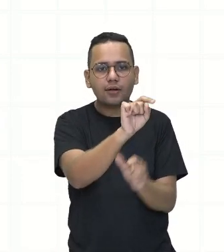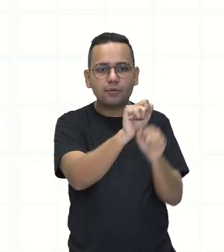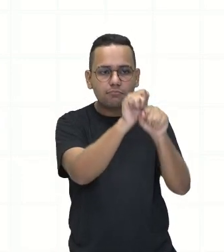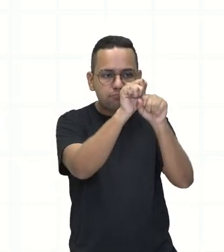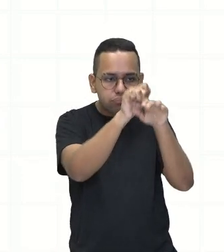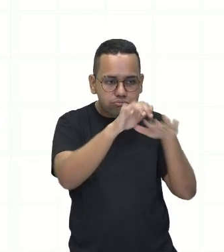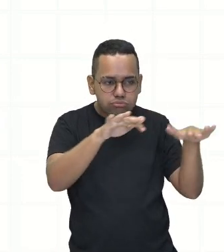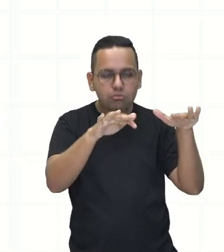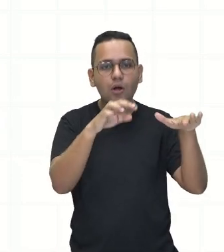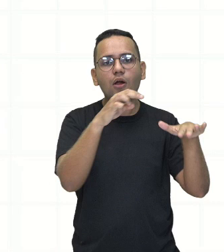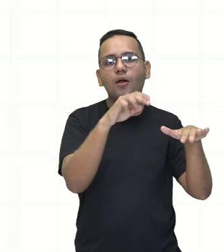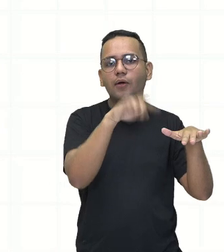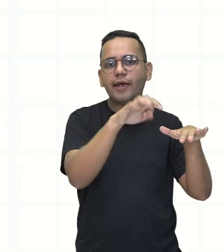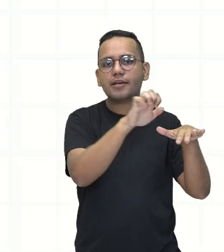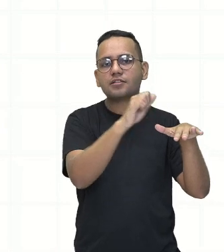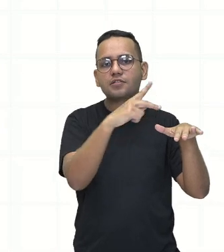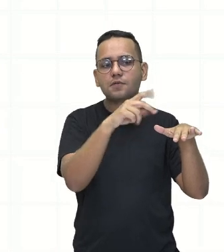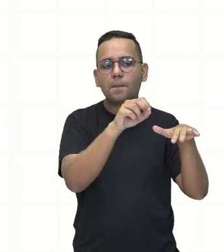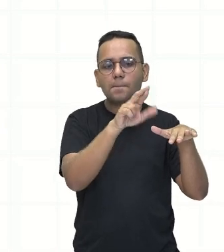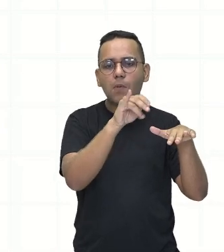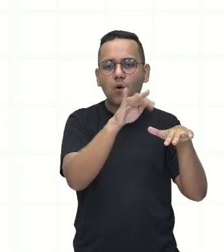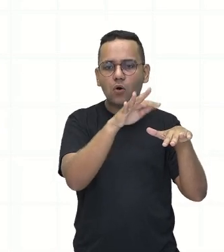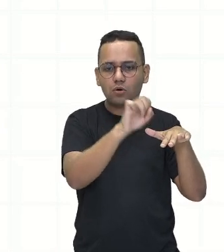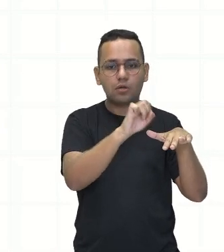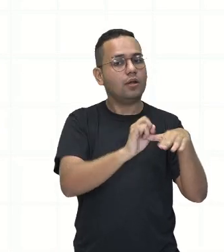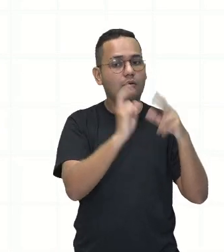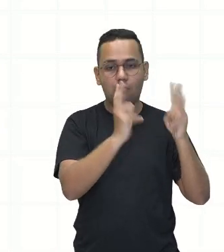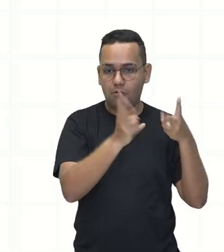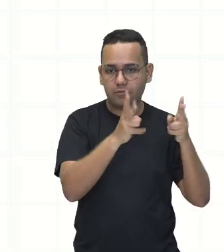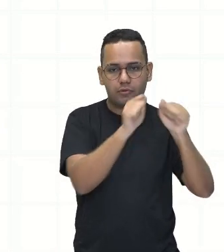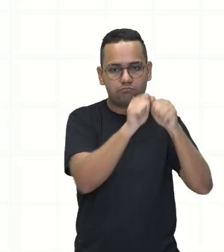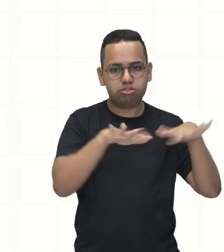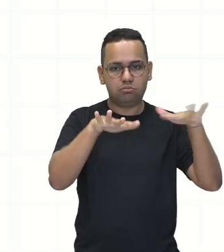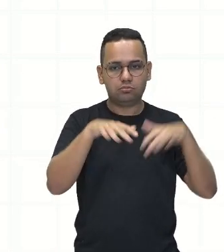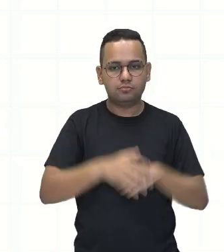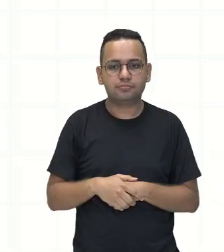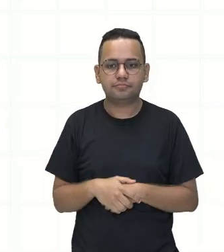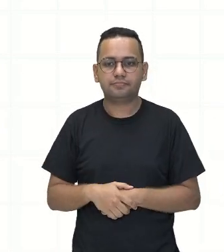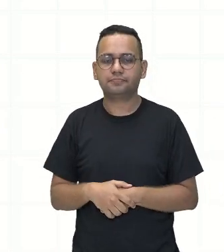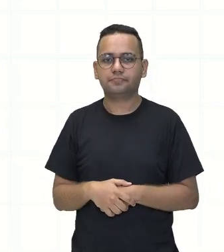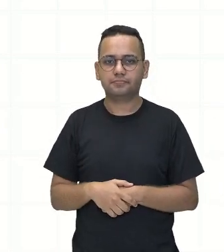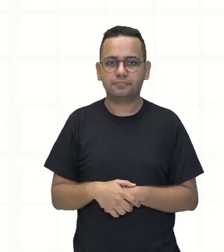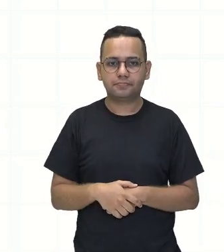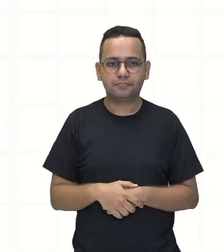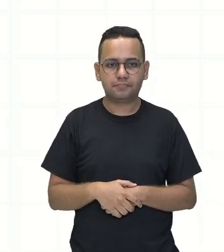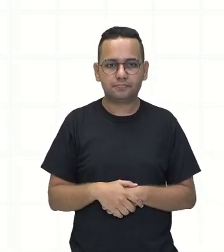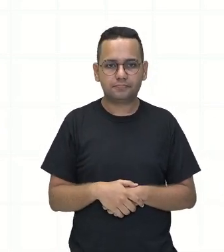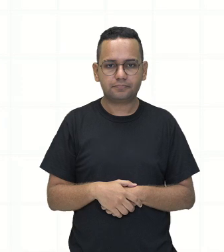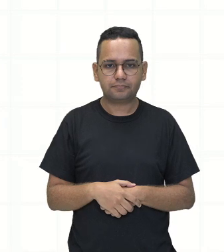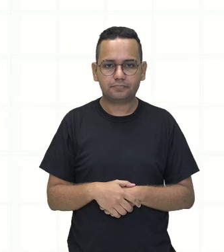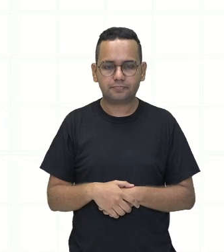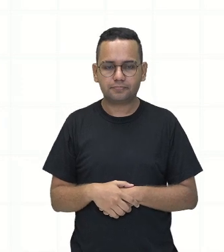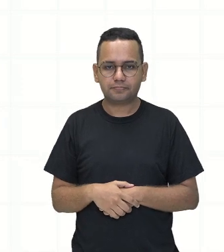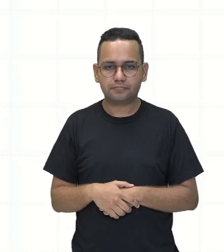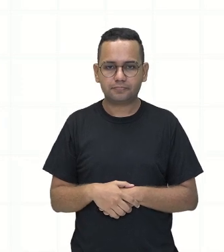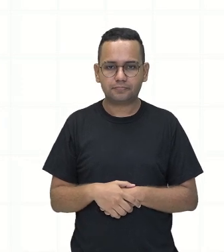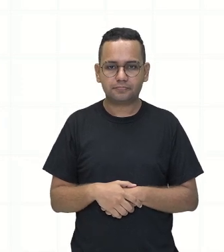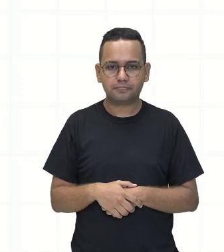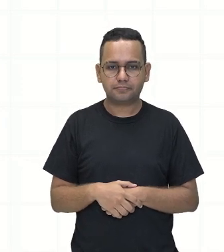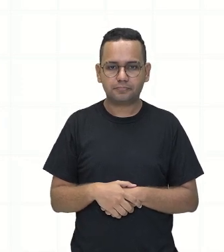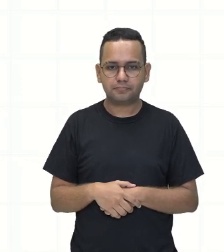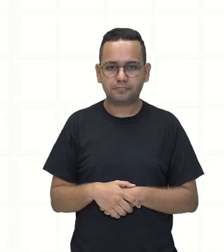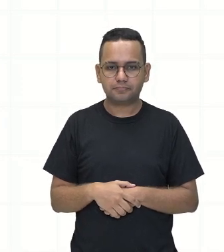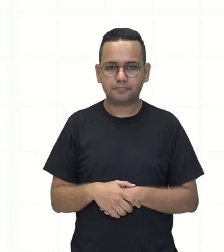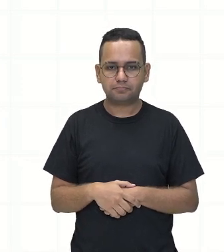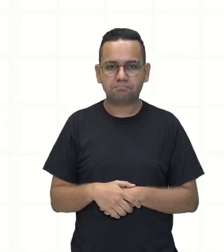para dar continuidade ao ciclo de vida das briófitas, certo? Esse é o tipo de planta mais